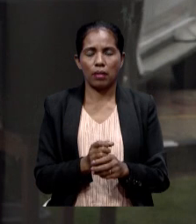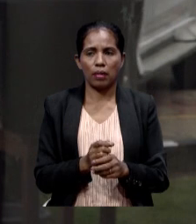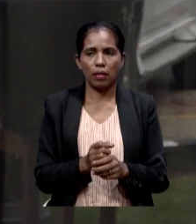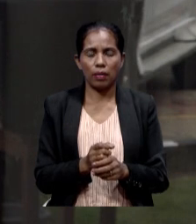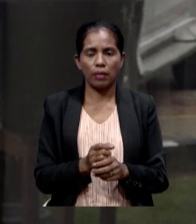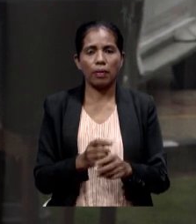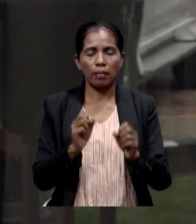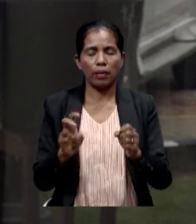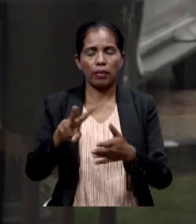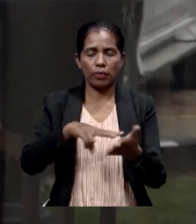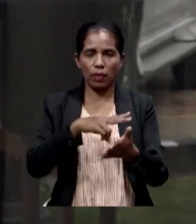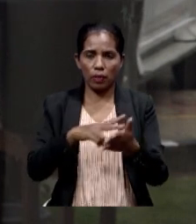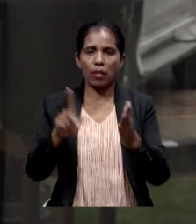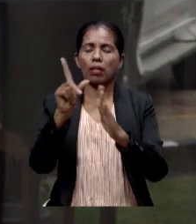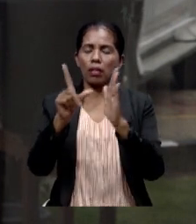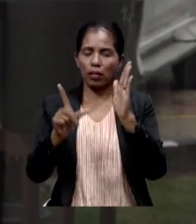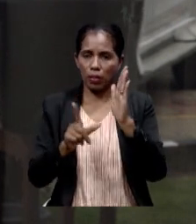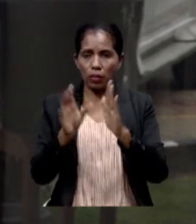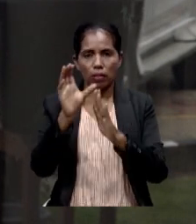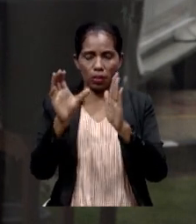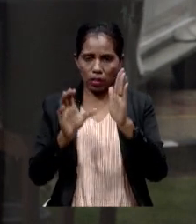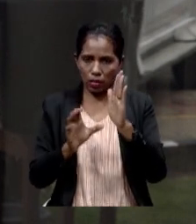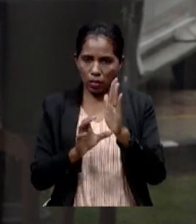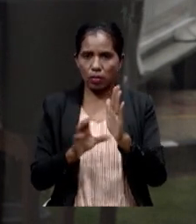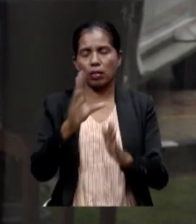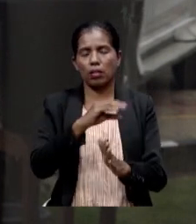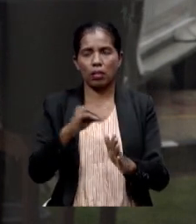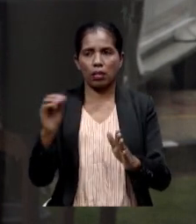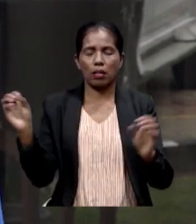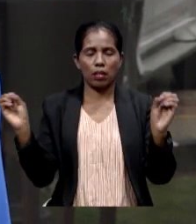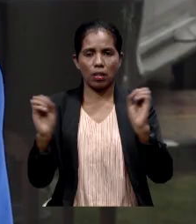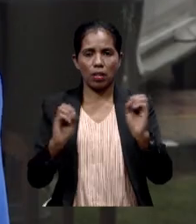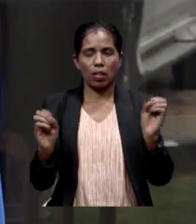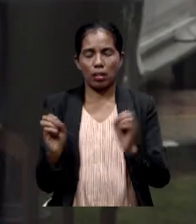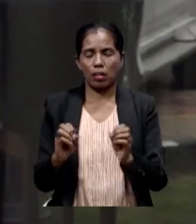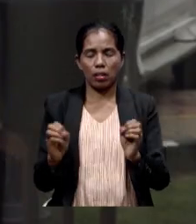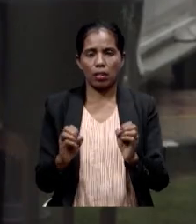além de viola a Constituição, mas lá é ética política.